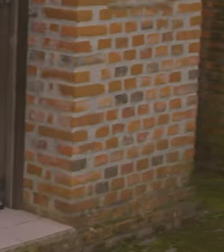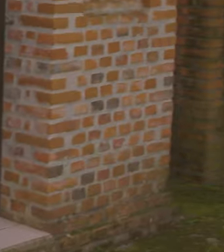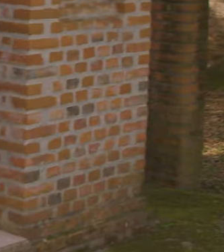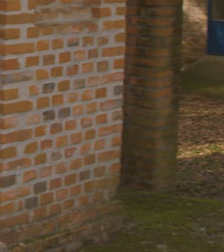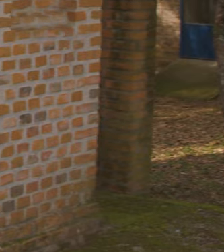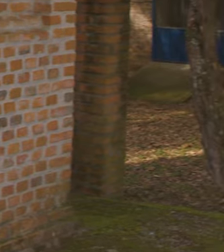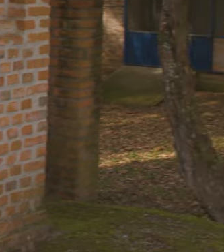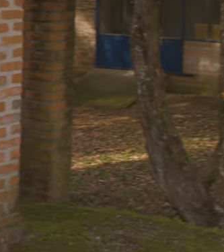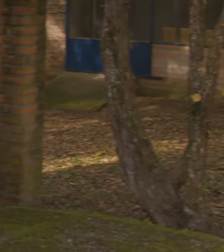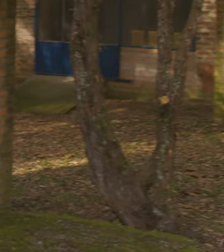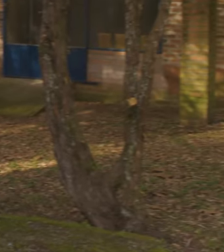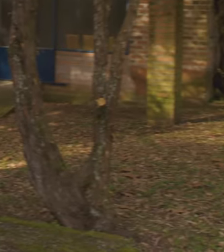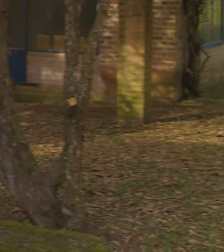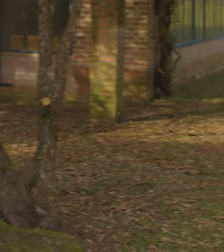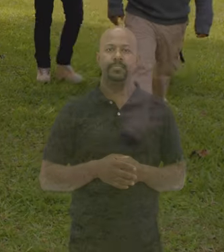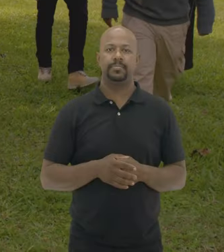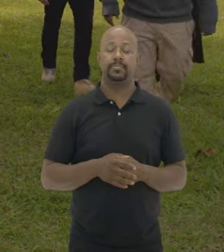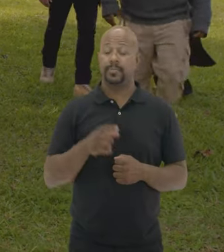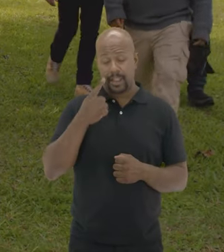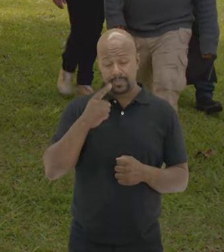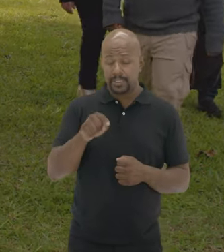Daniel observa uma pequena construção